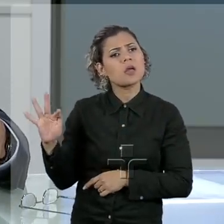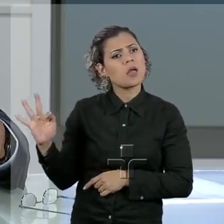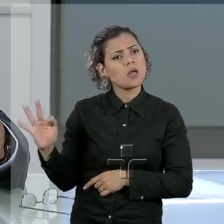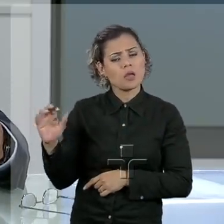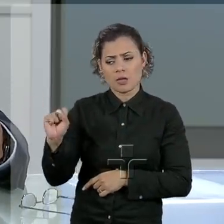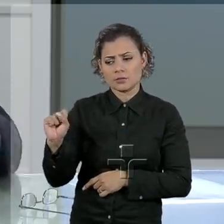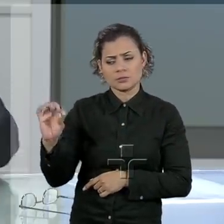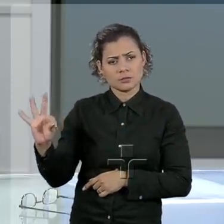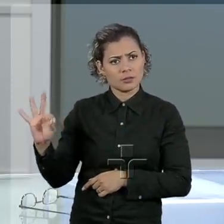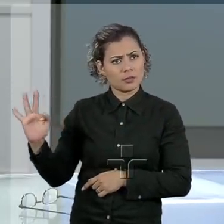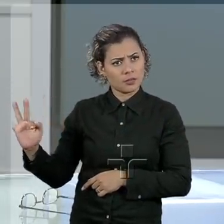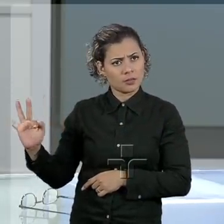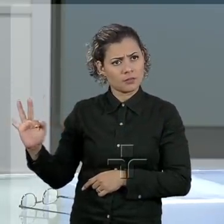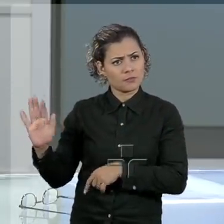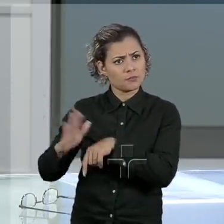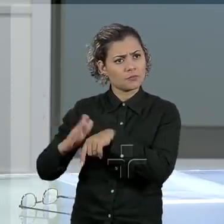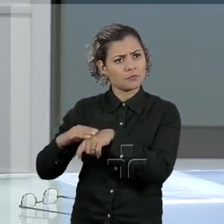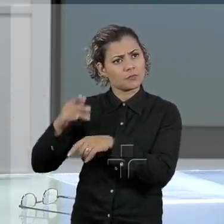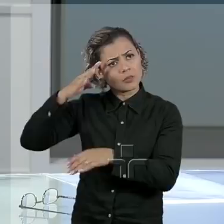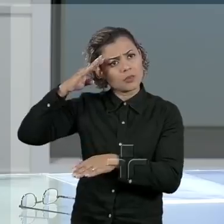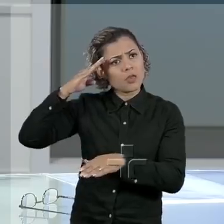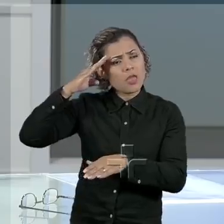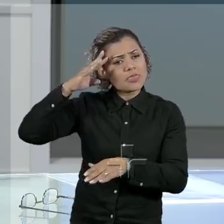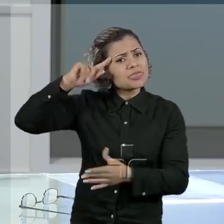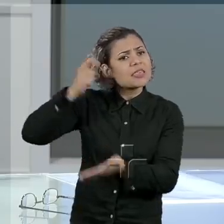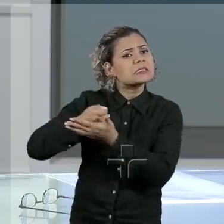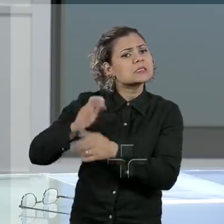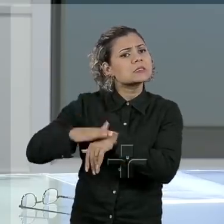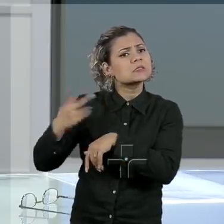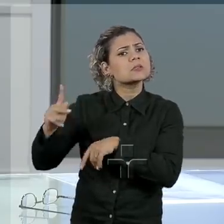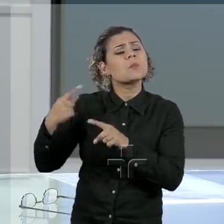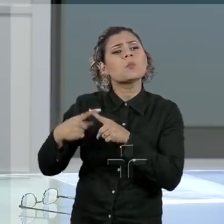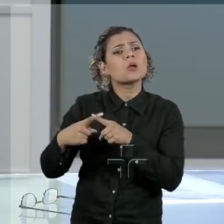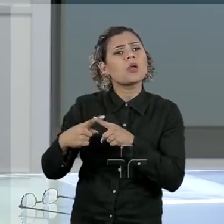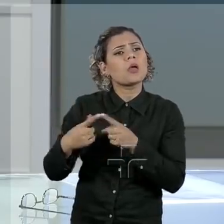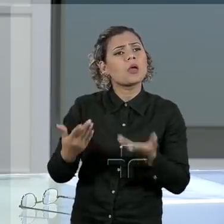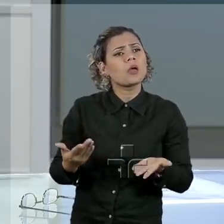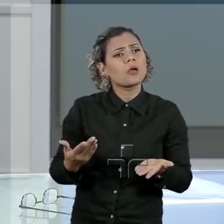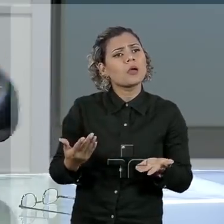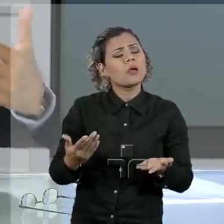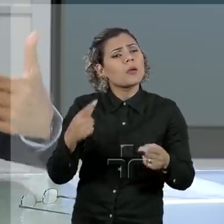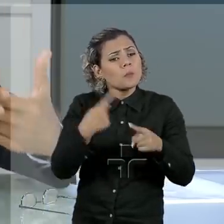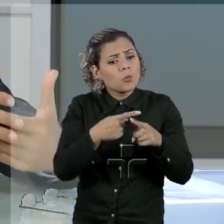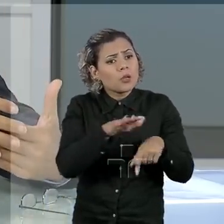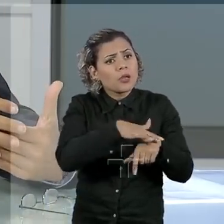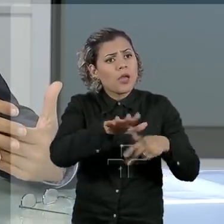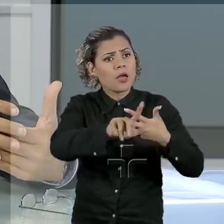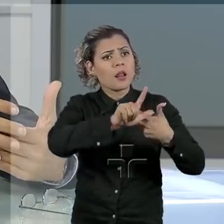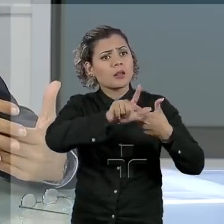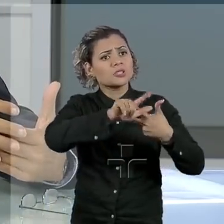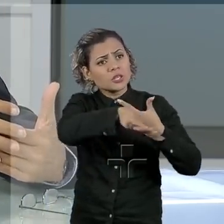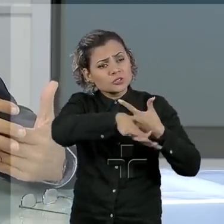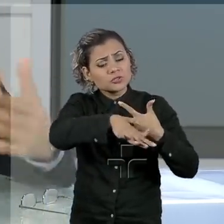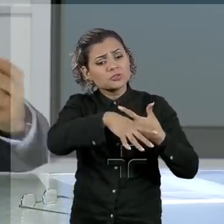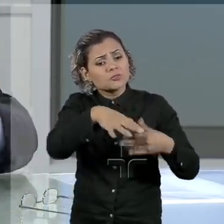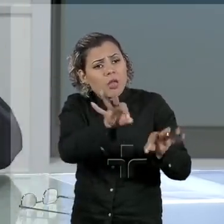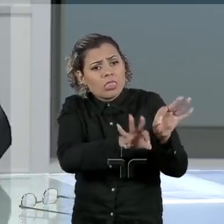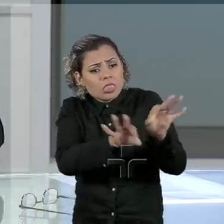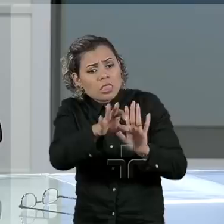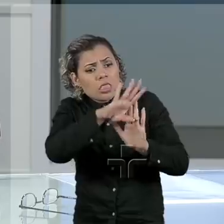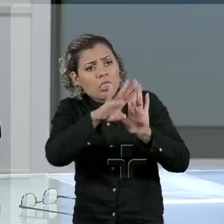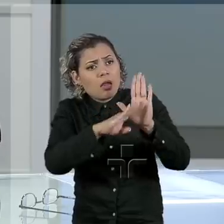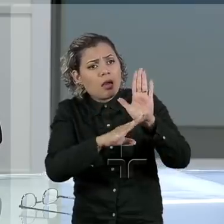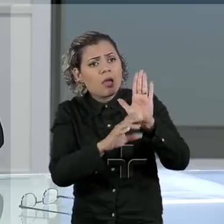nisso? Porque o Legislativo não ajustou no Código uma punição para esse tipo de crime. Então,